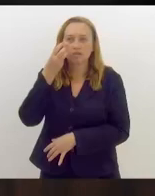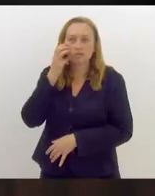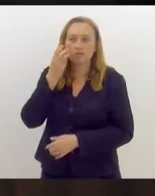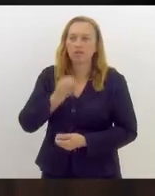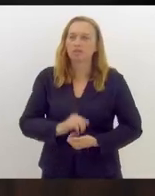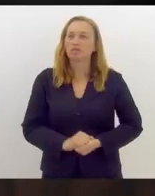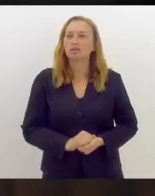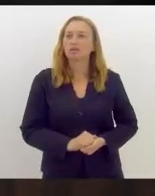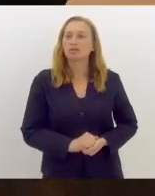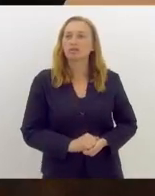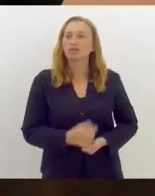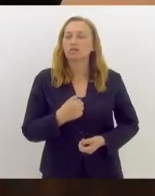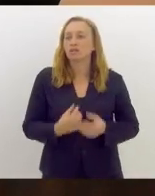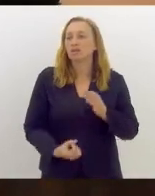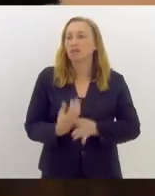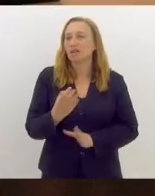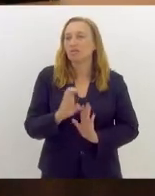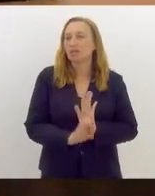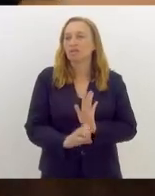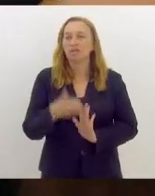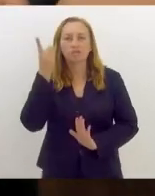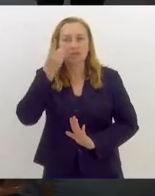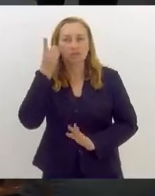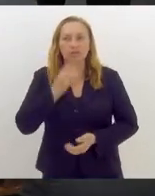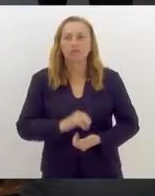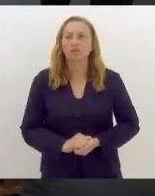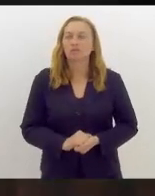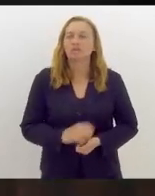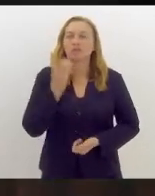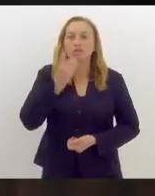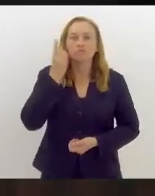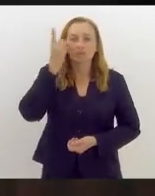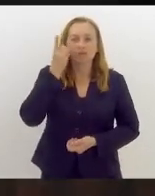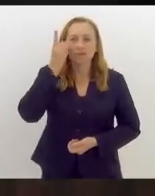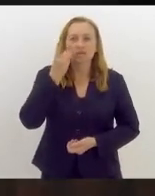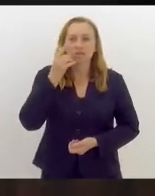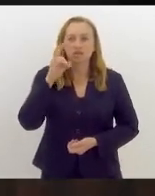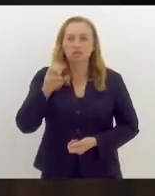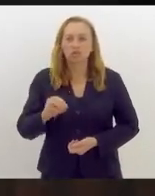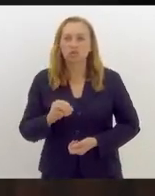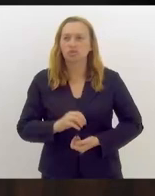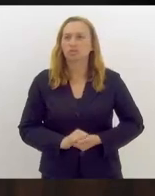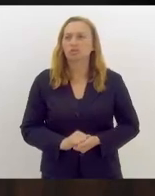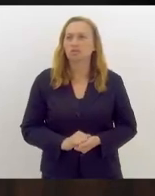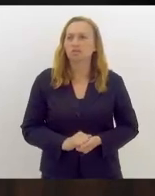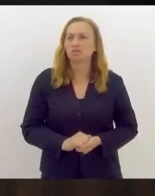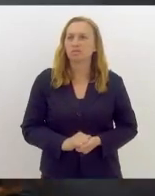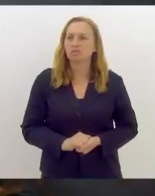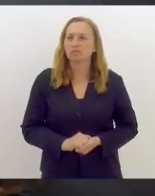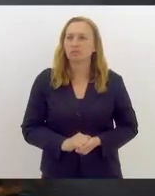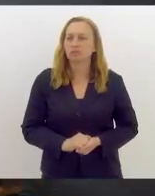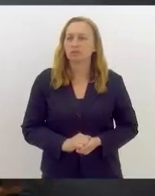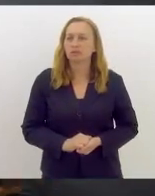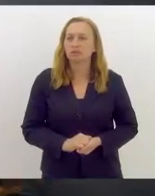é que eu sou autor da emenda de Deputado Dionísio Lins